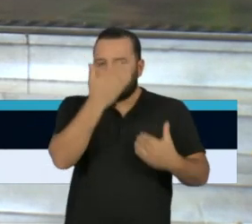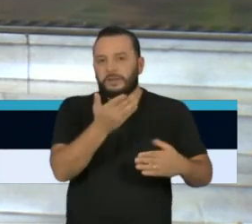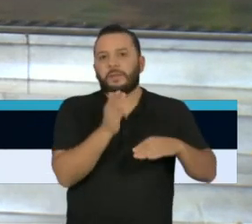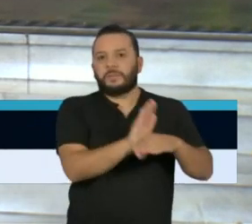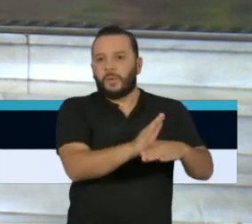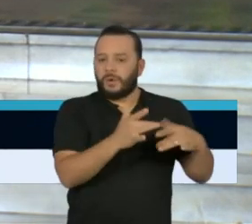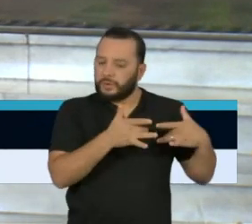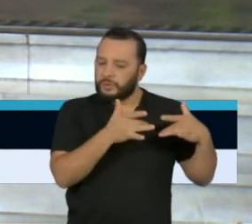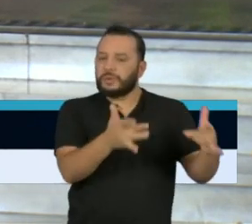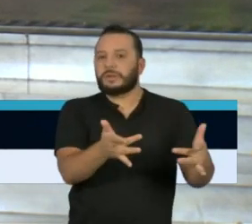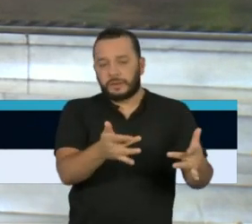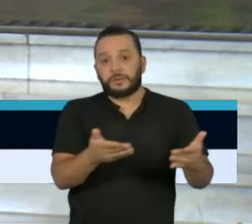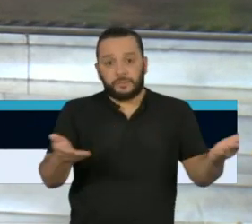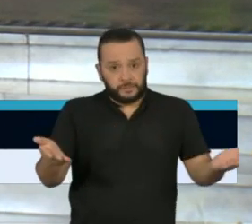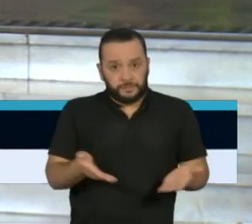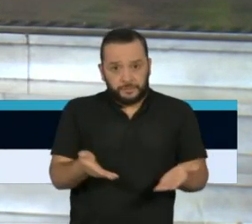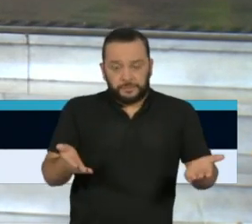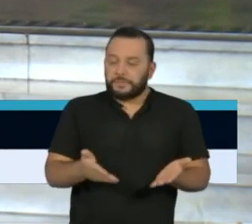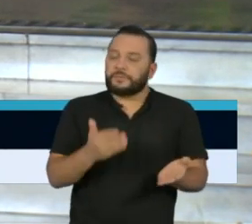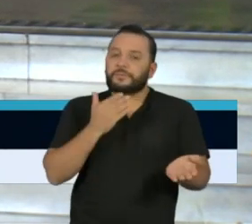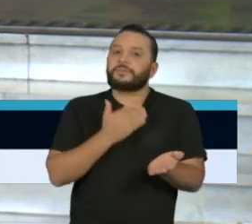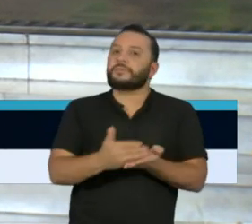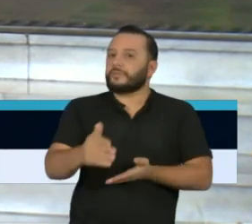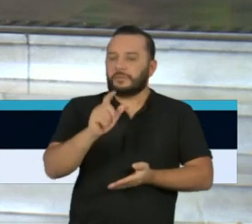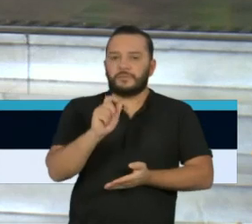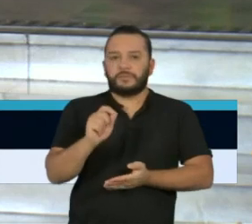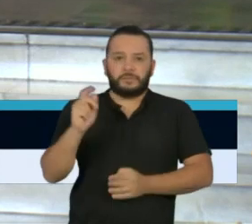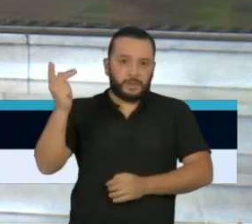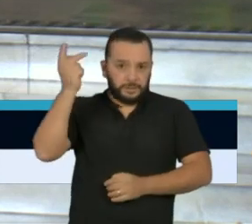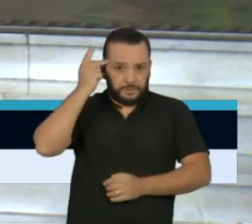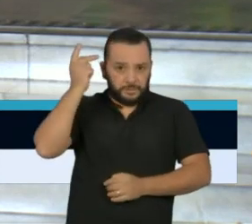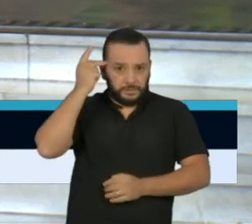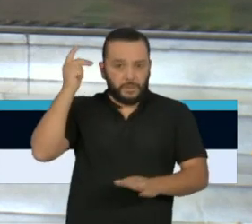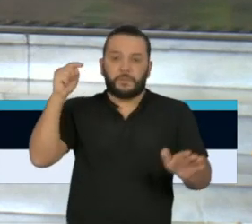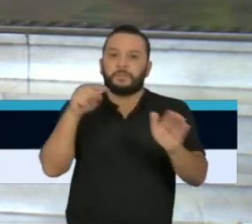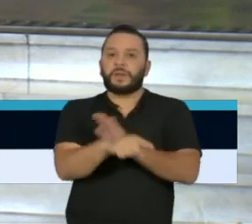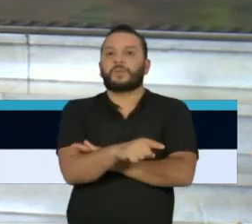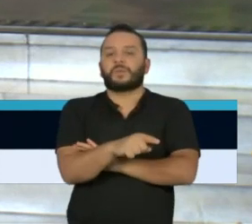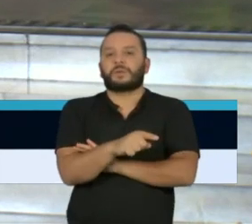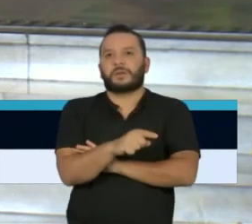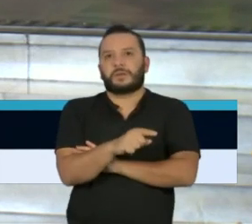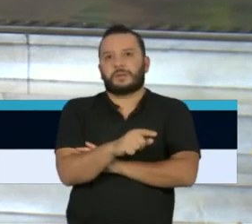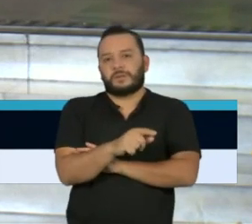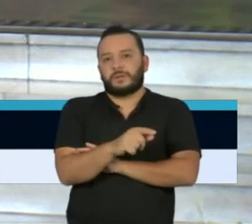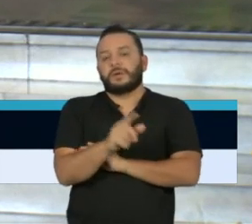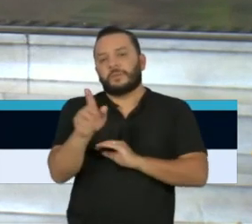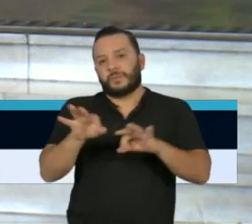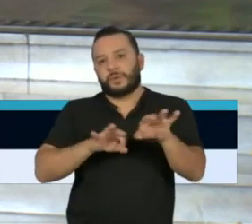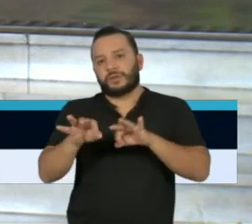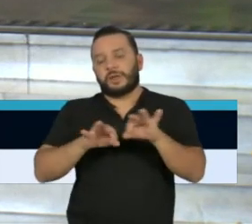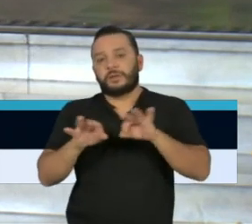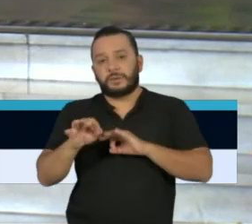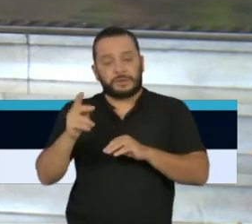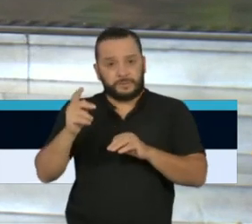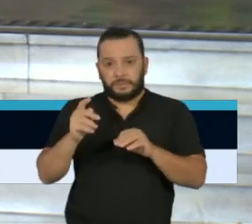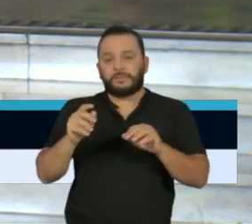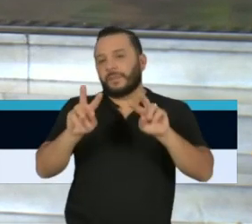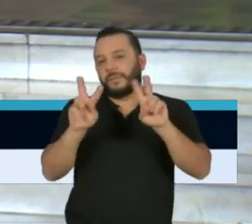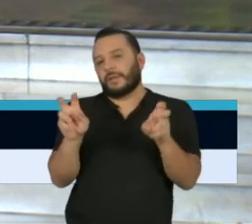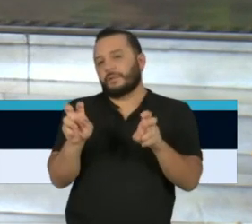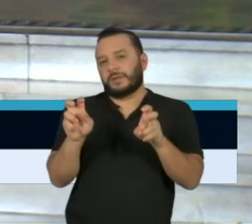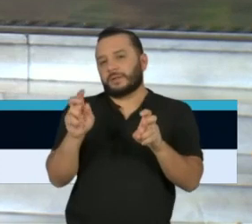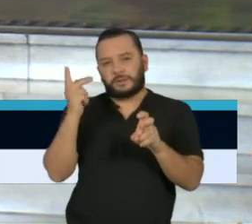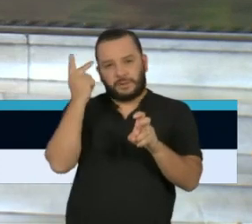de hoje começa a funcionar o sistema São Paulo Pergunta. Este programa São Paulo Pergunta será um canal